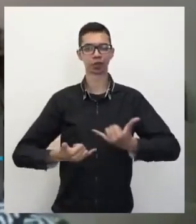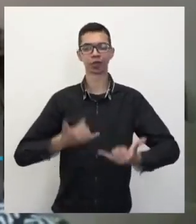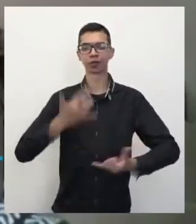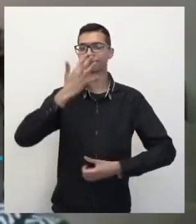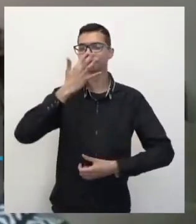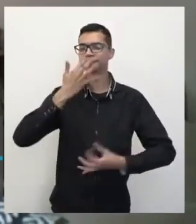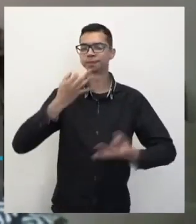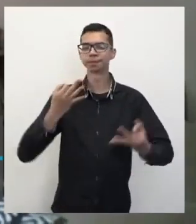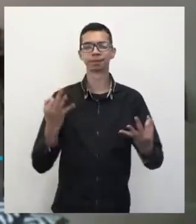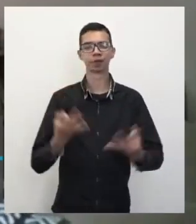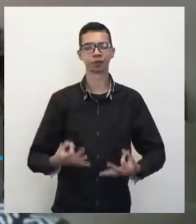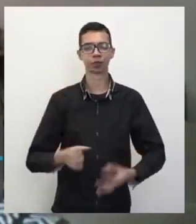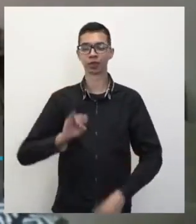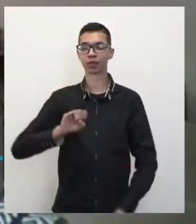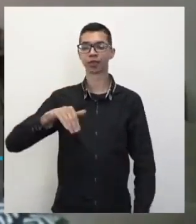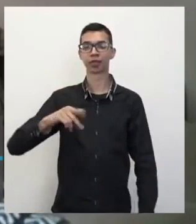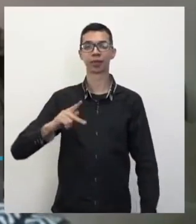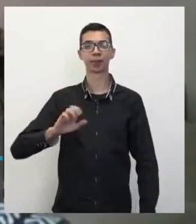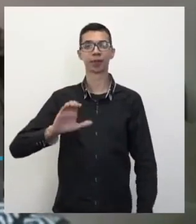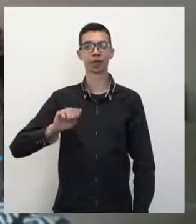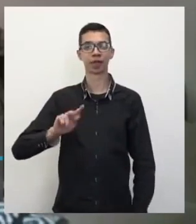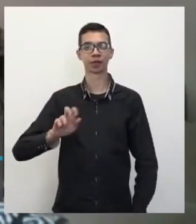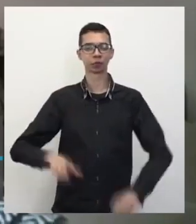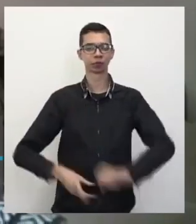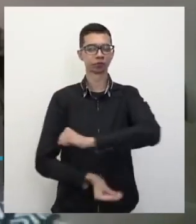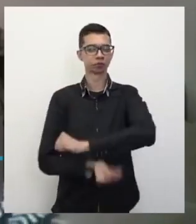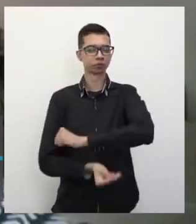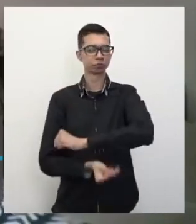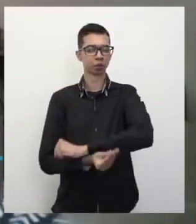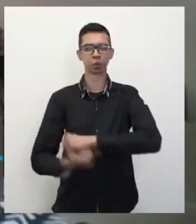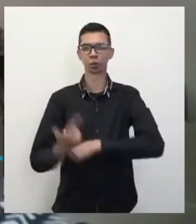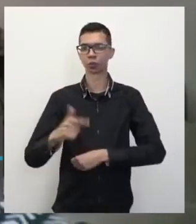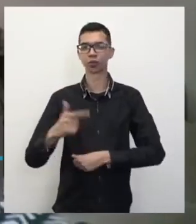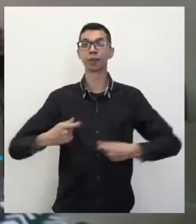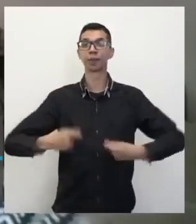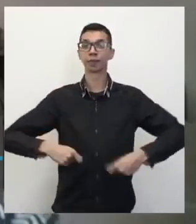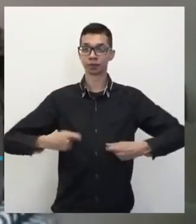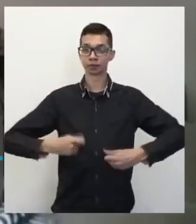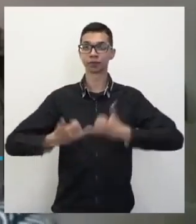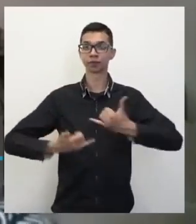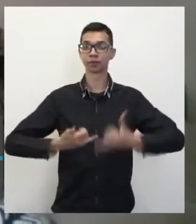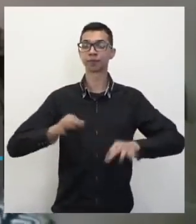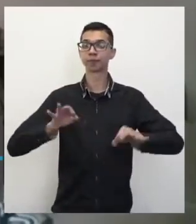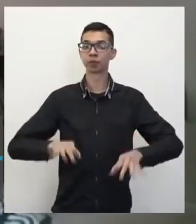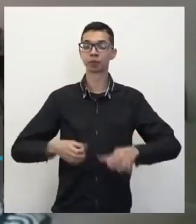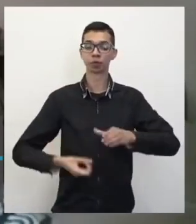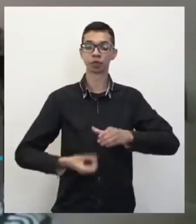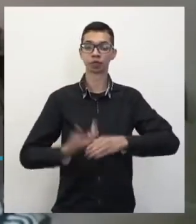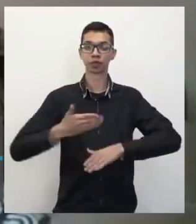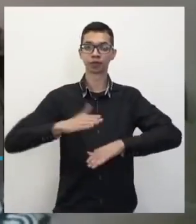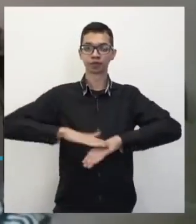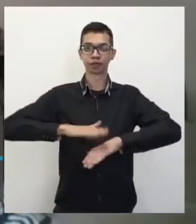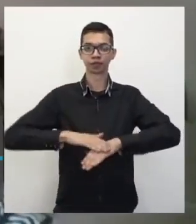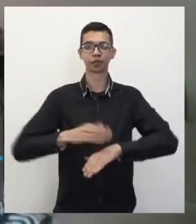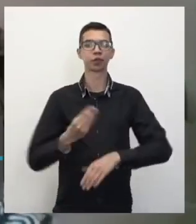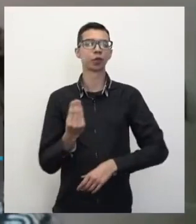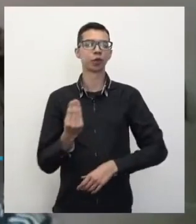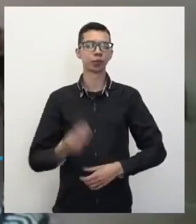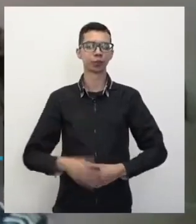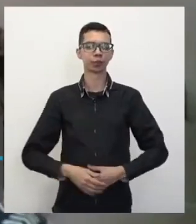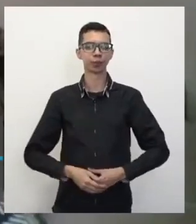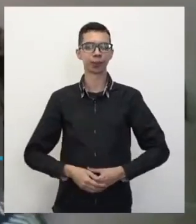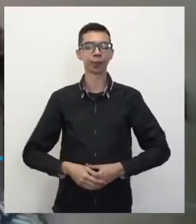ele fala, né? Que não há truque, né? É preciso que esse jogo tenha sido feito de forma, com